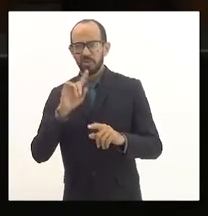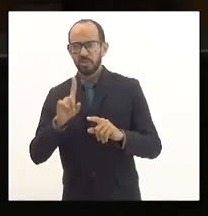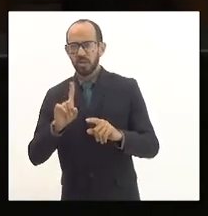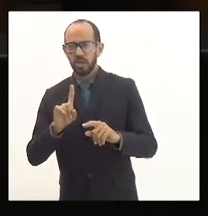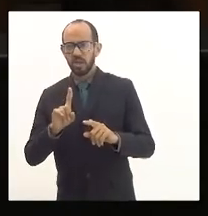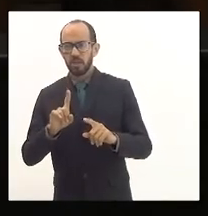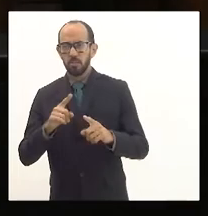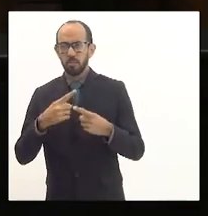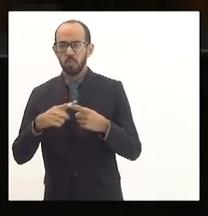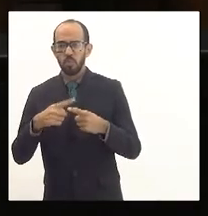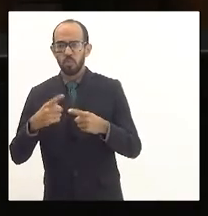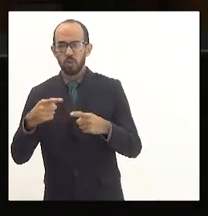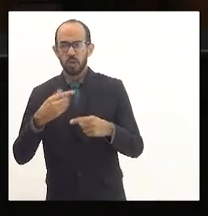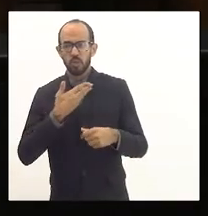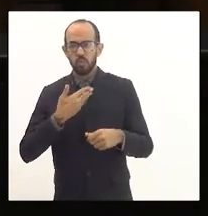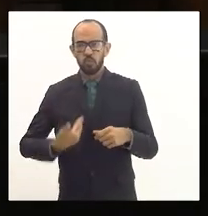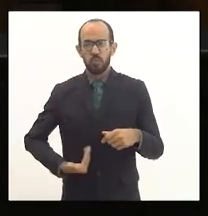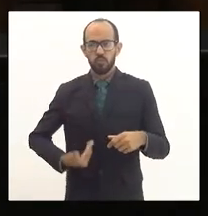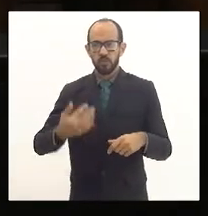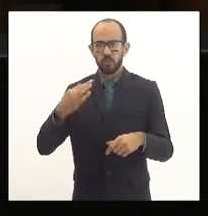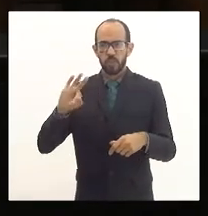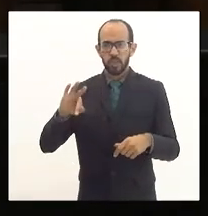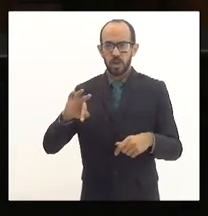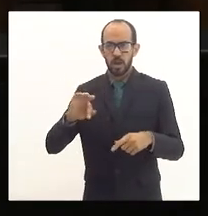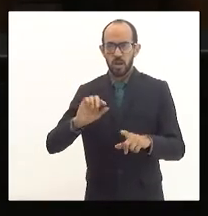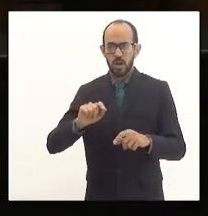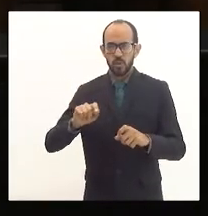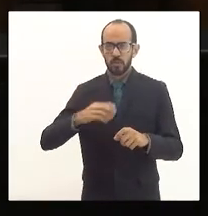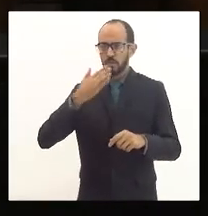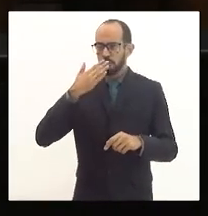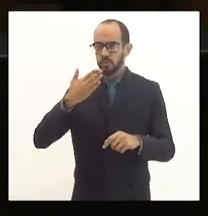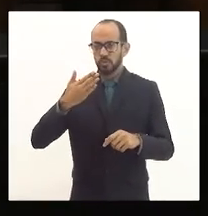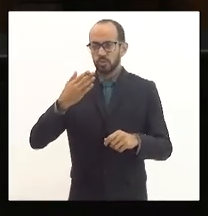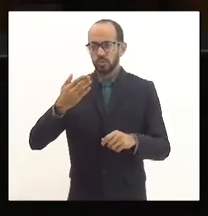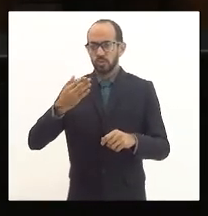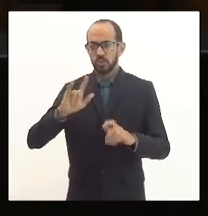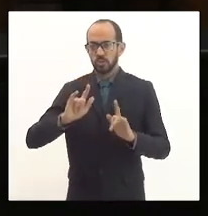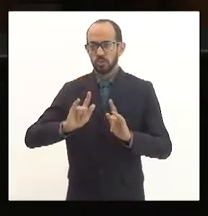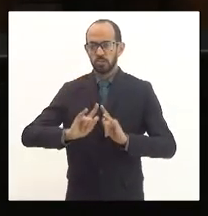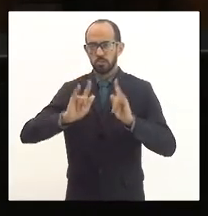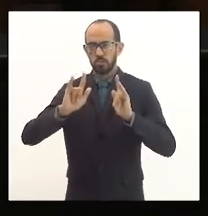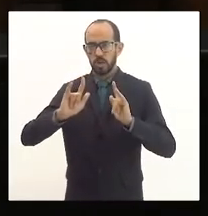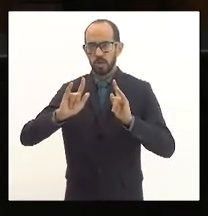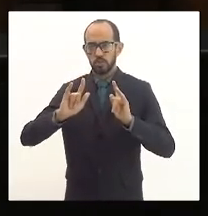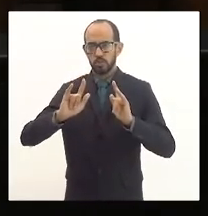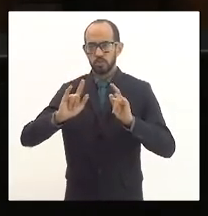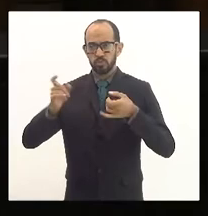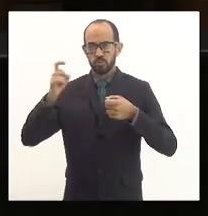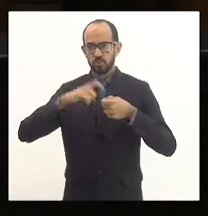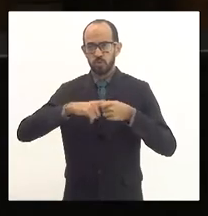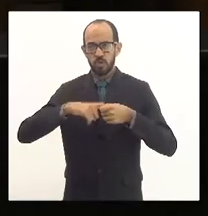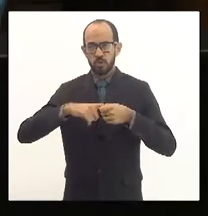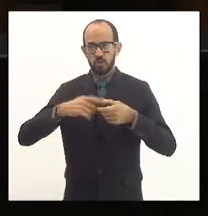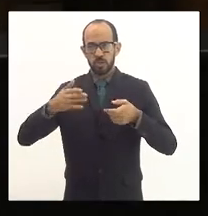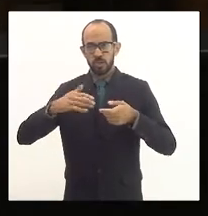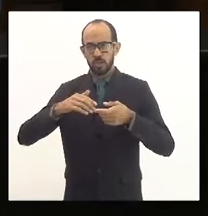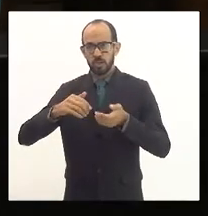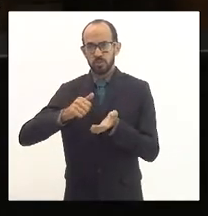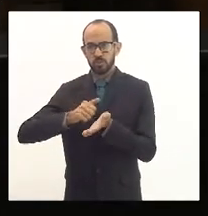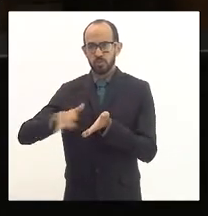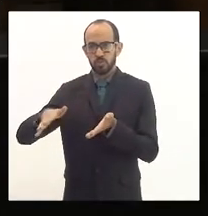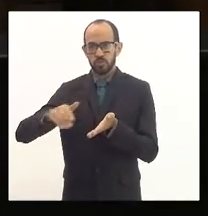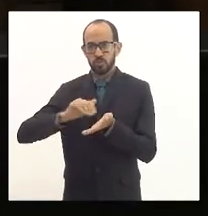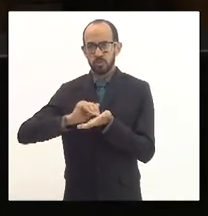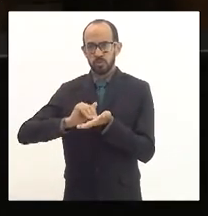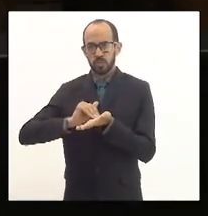porque o governo federal está pedindo o prédio e expulsando a